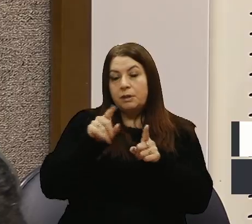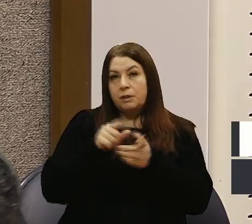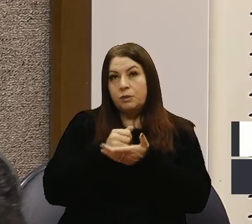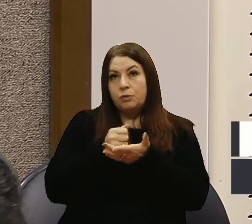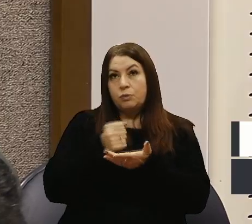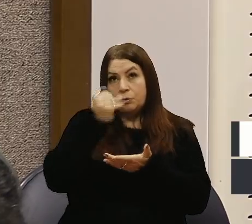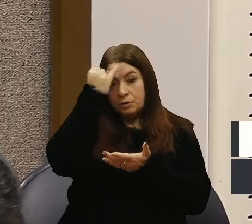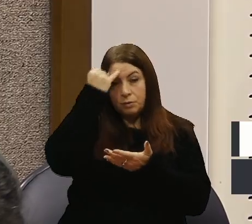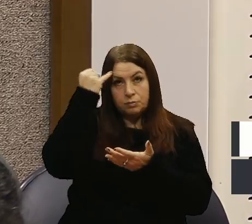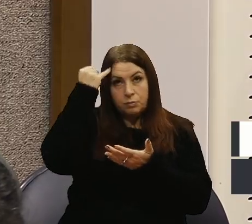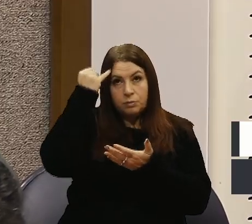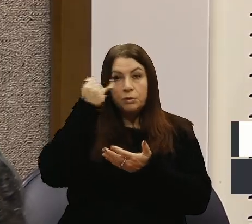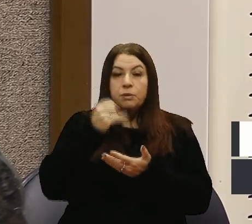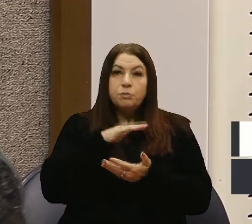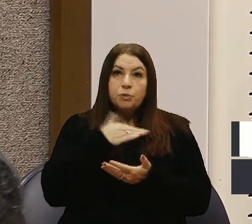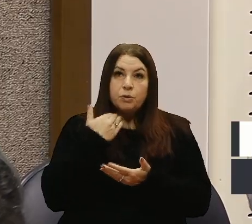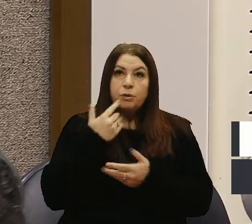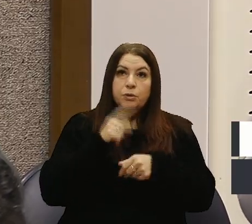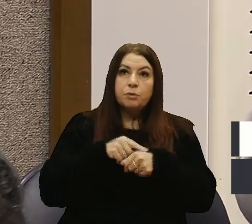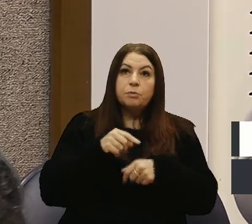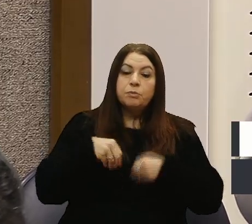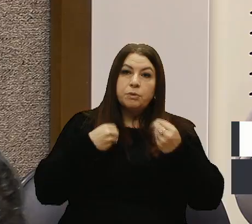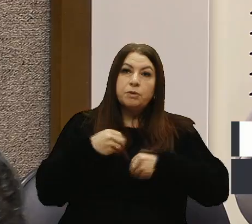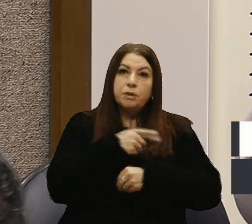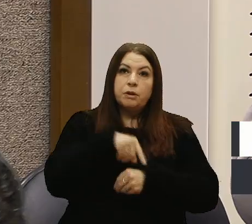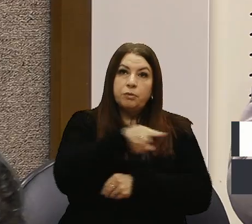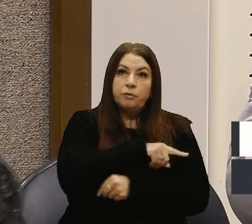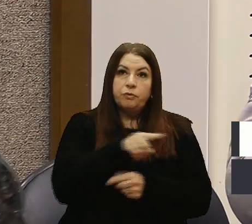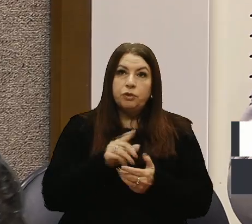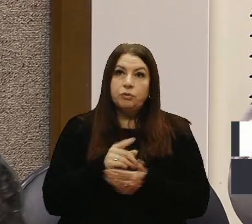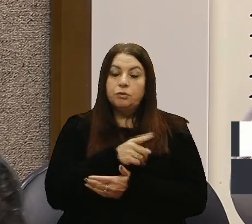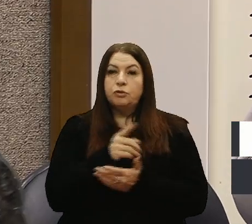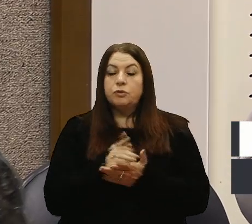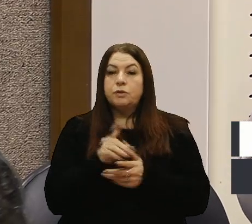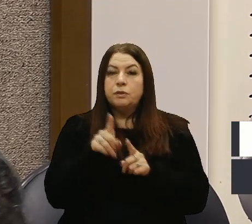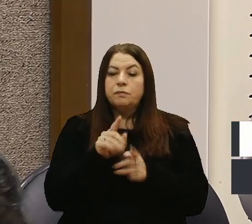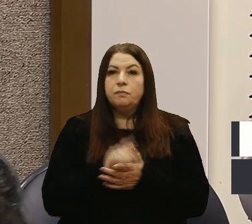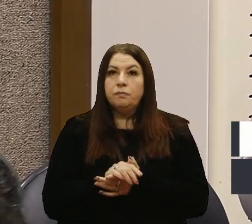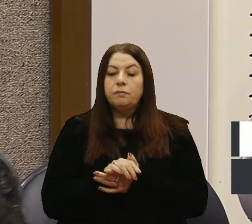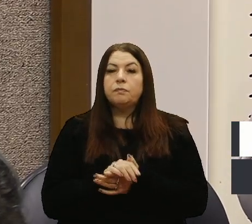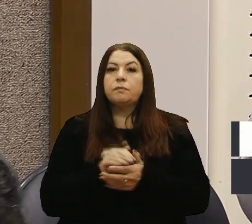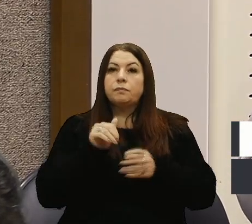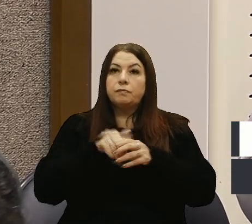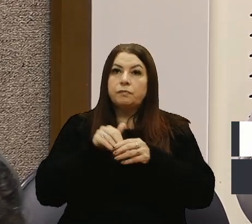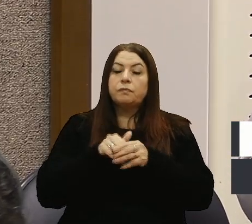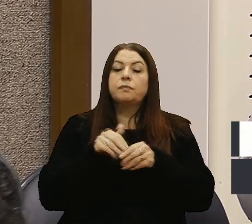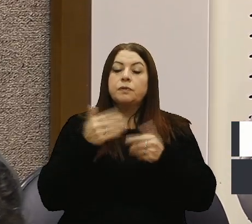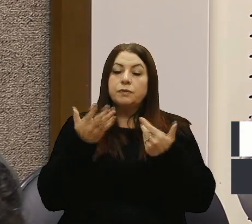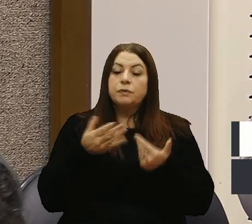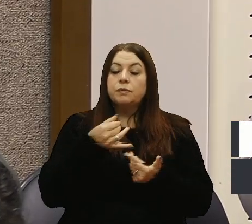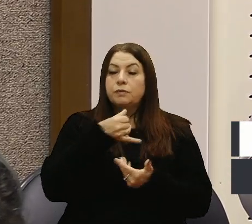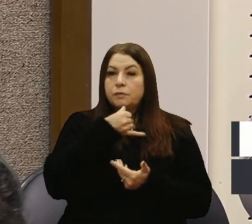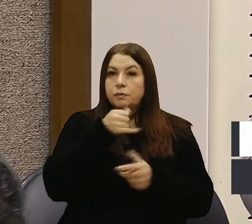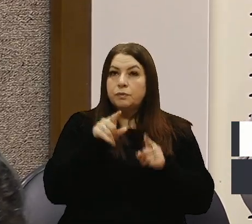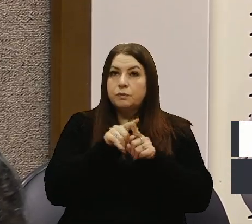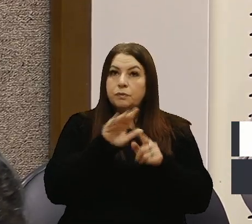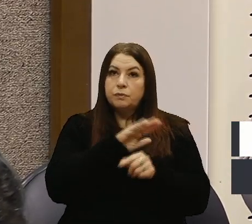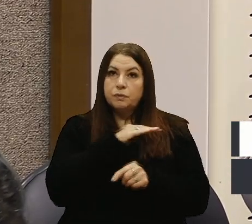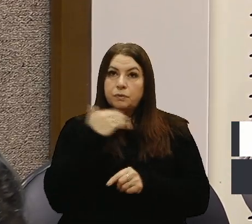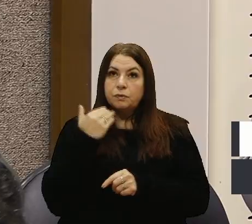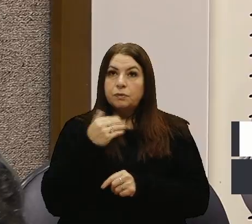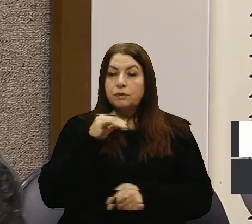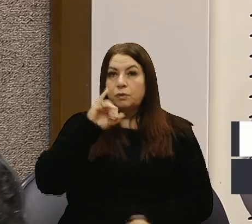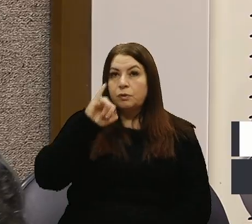final de semana, então os meus pêsames a toda a sua família, e também fazer um outro voto de pesar em razão do falecimento do